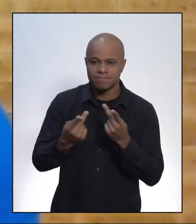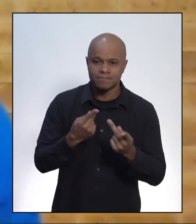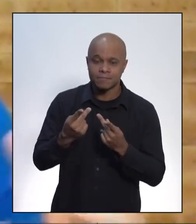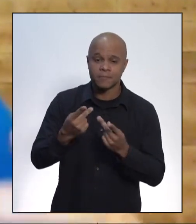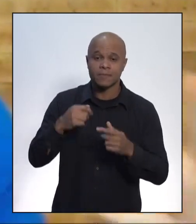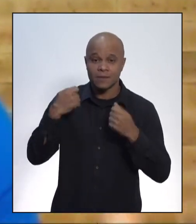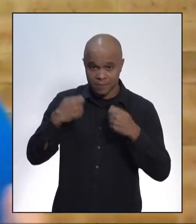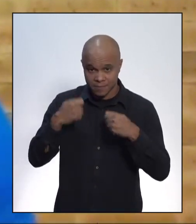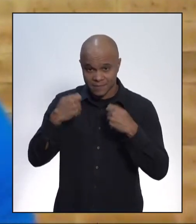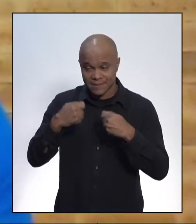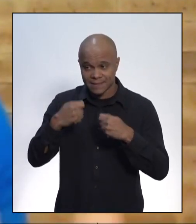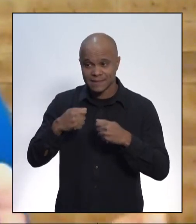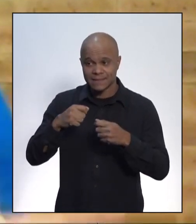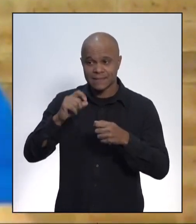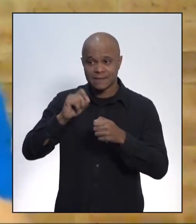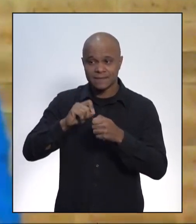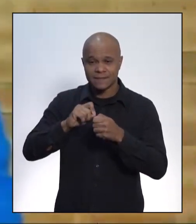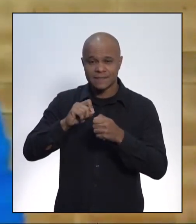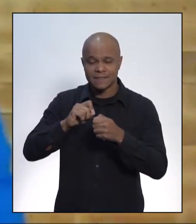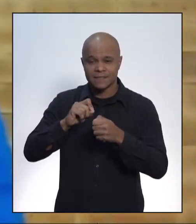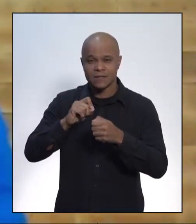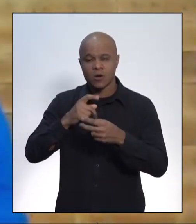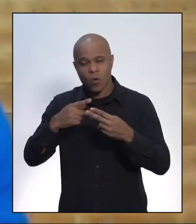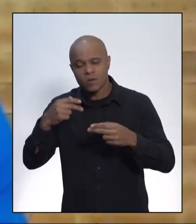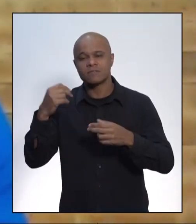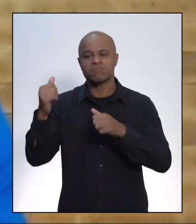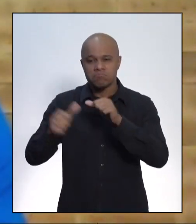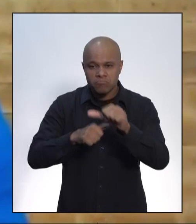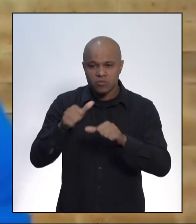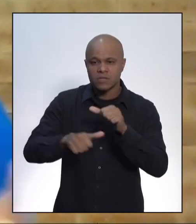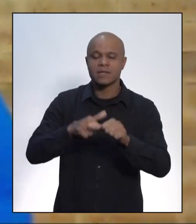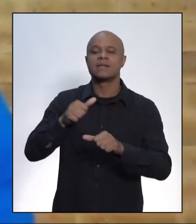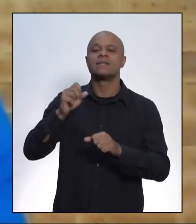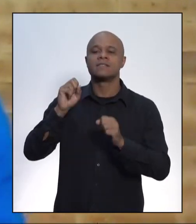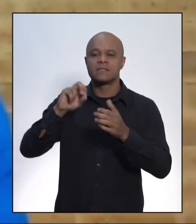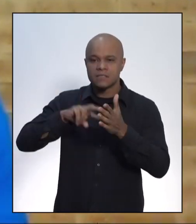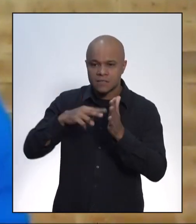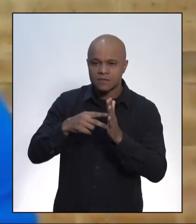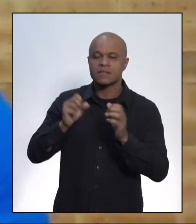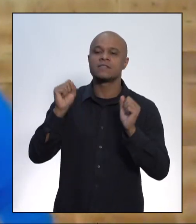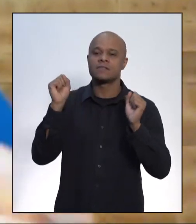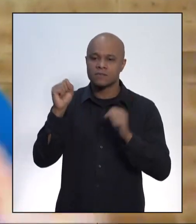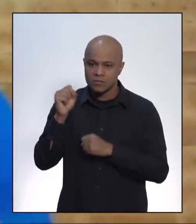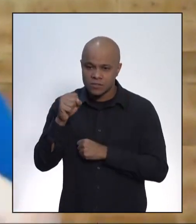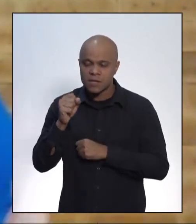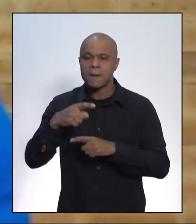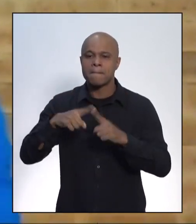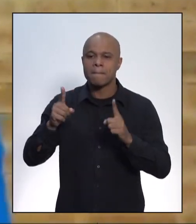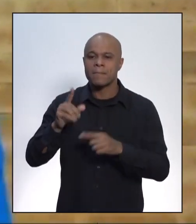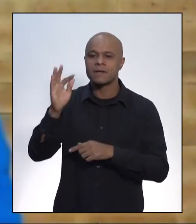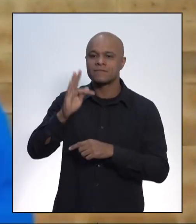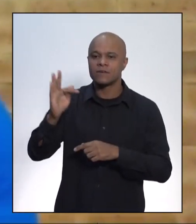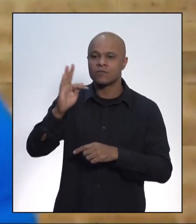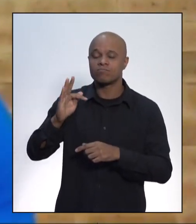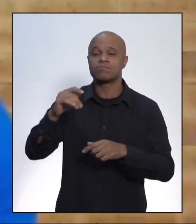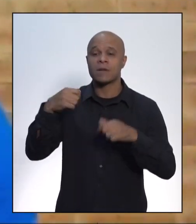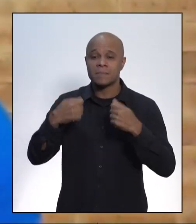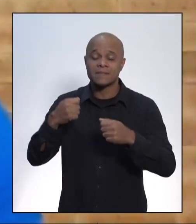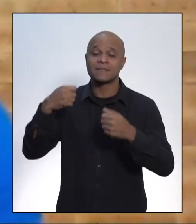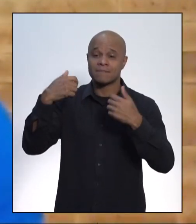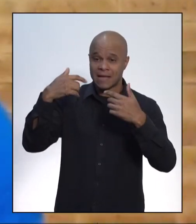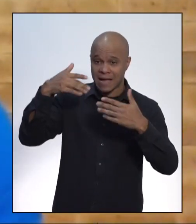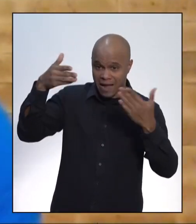a gente precisa ainda criar. Eu acho que vai ter uma mudança bastante significativa nos cursos superiores, buscando atender melhor essa nova